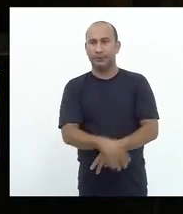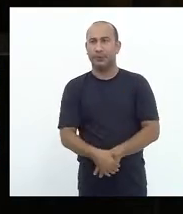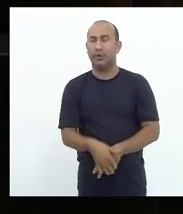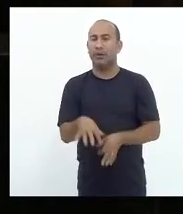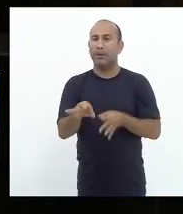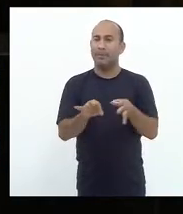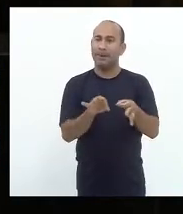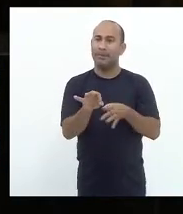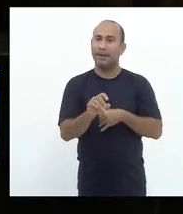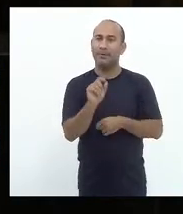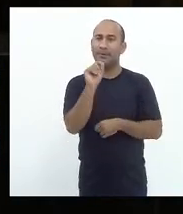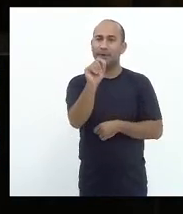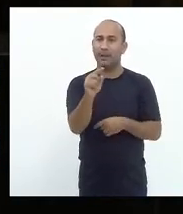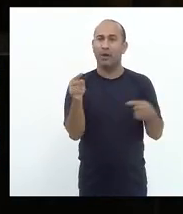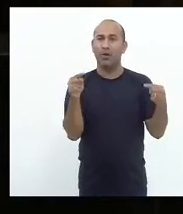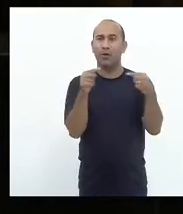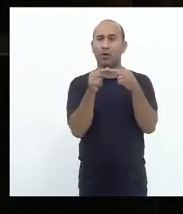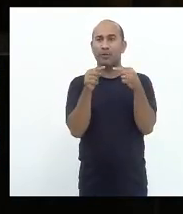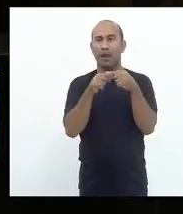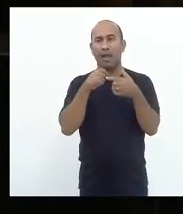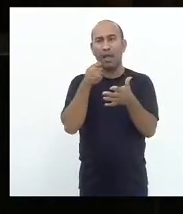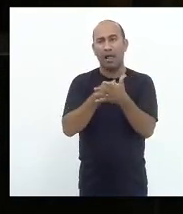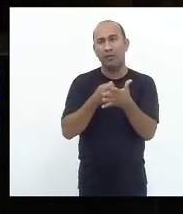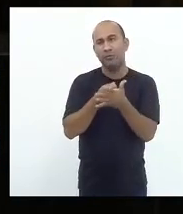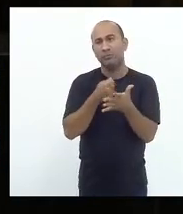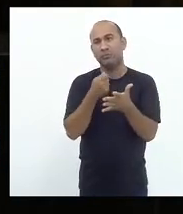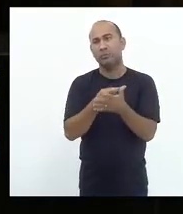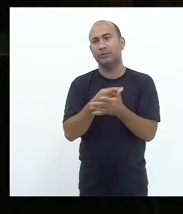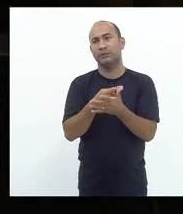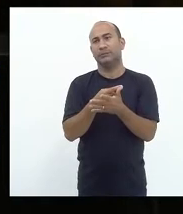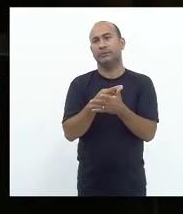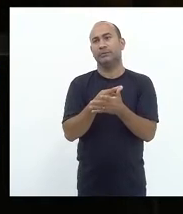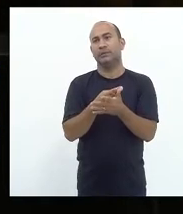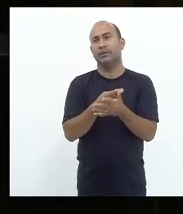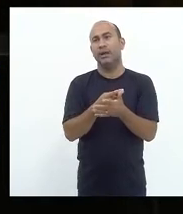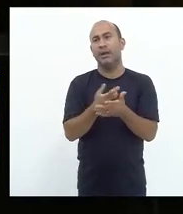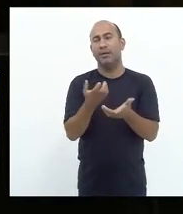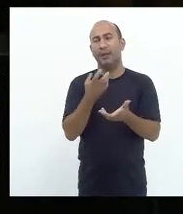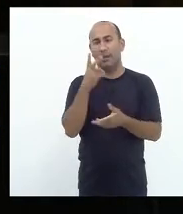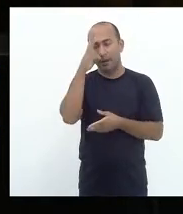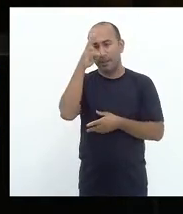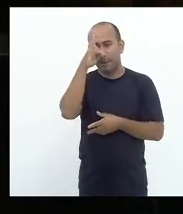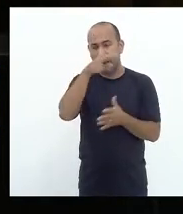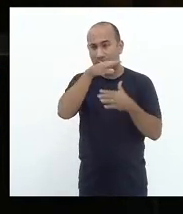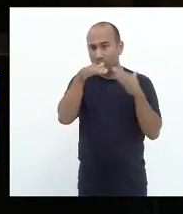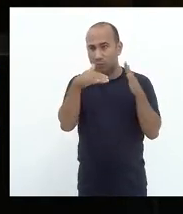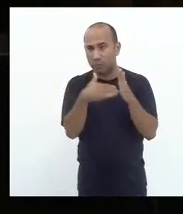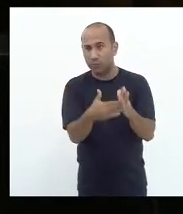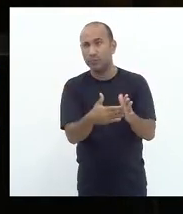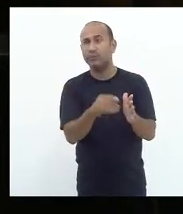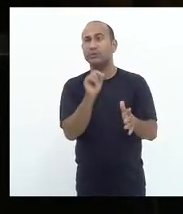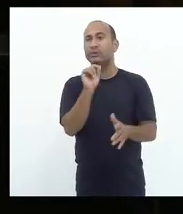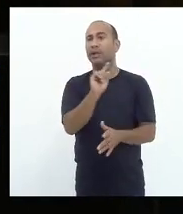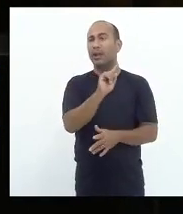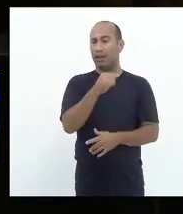Projeto esse que está em concordância com a luta do nosso mandato. Quero lembrar aqui a todos que